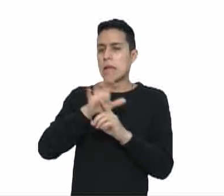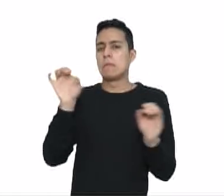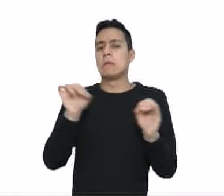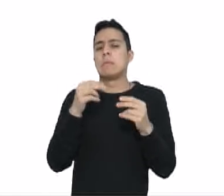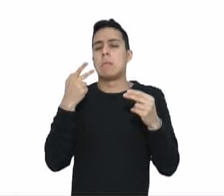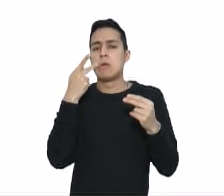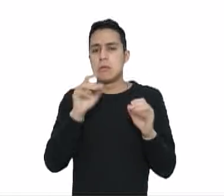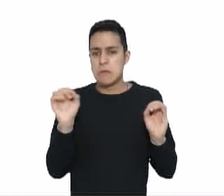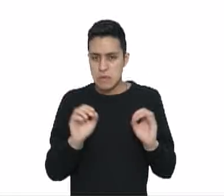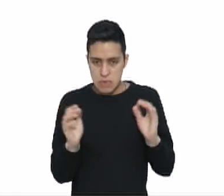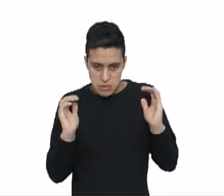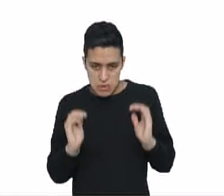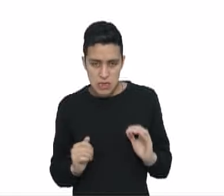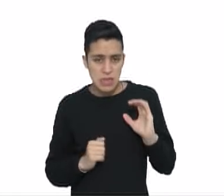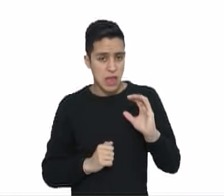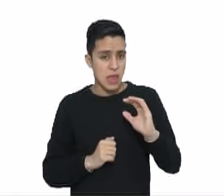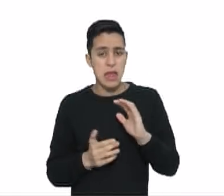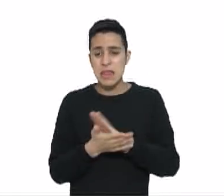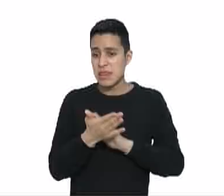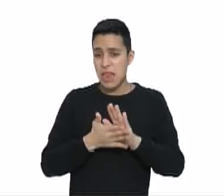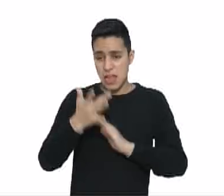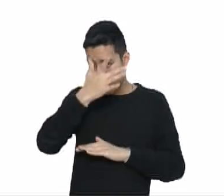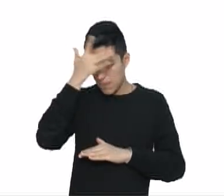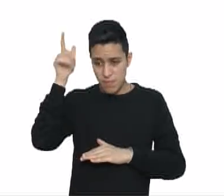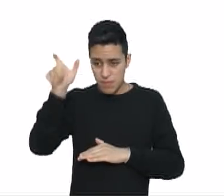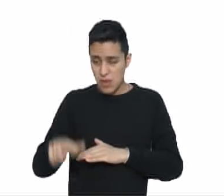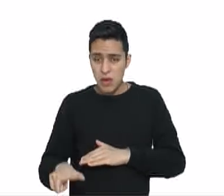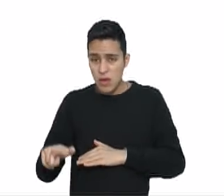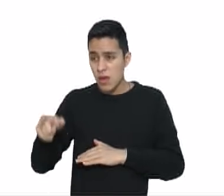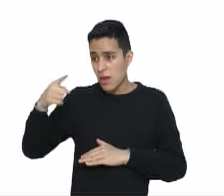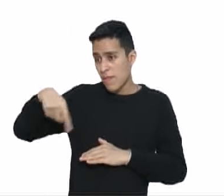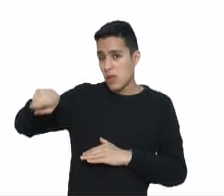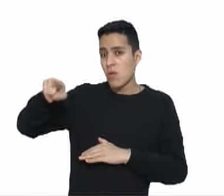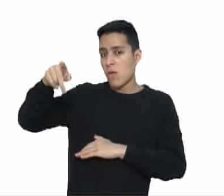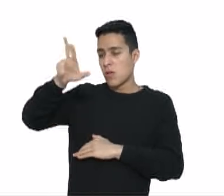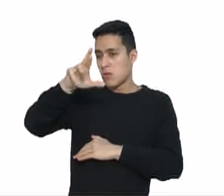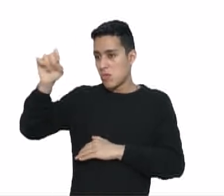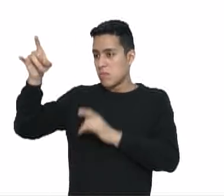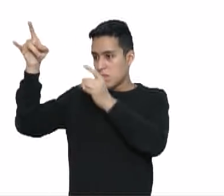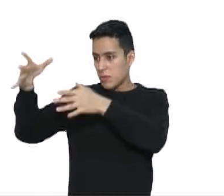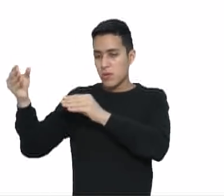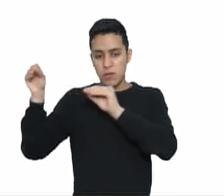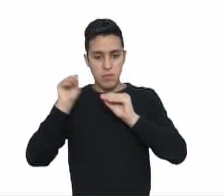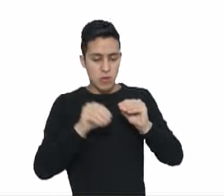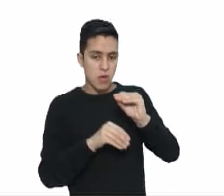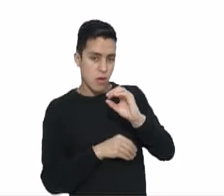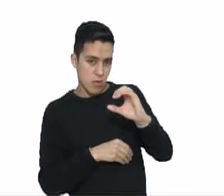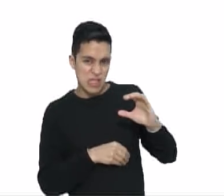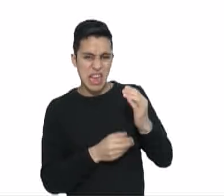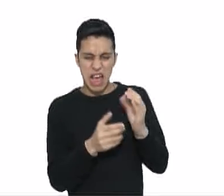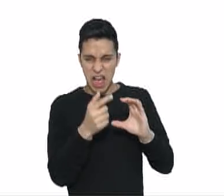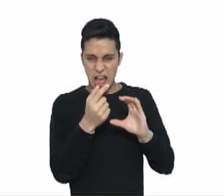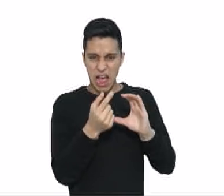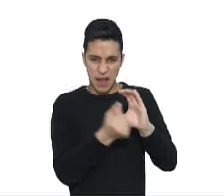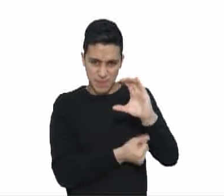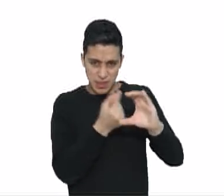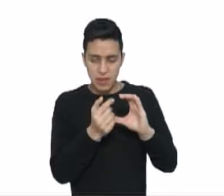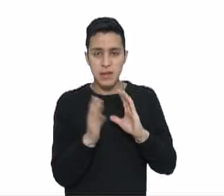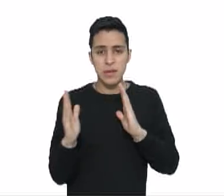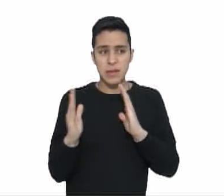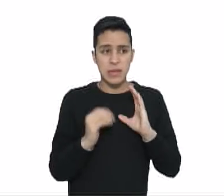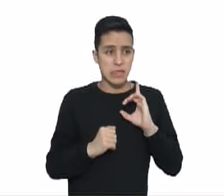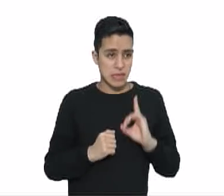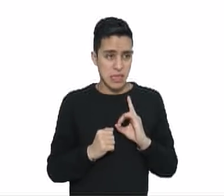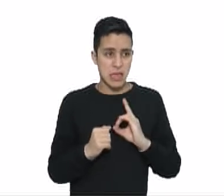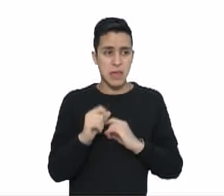políticas. C. Nenhum enxadrista soviético desertou para o Ocidente capitalista. D. Em 1972,